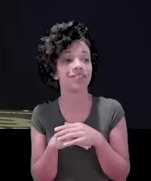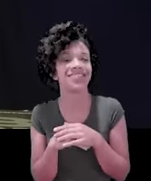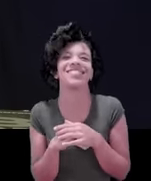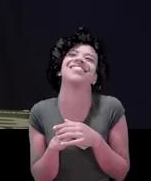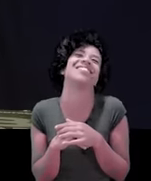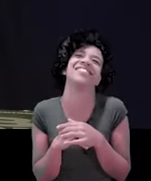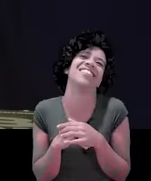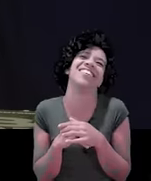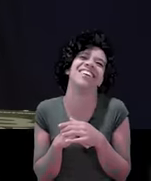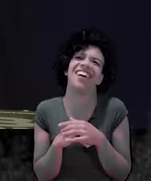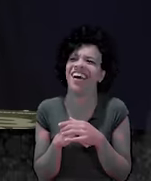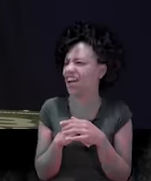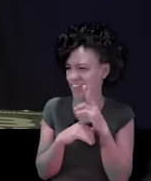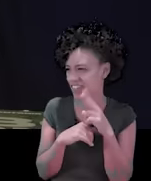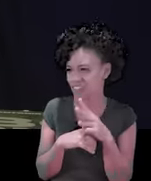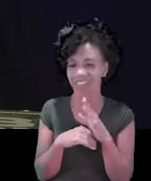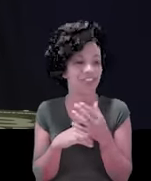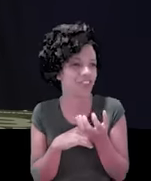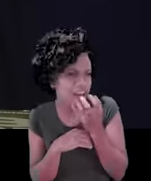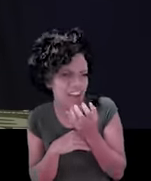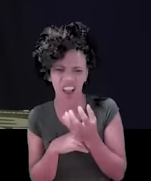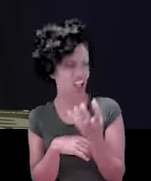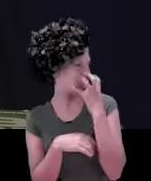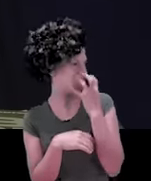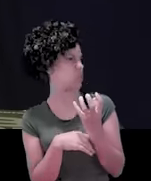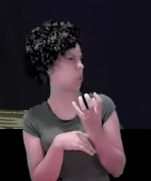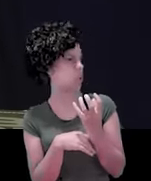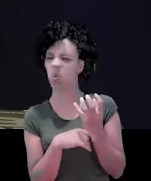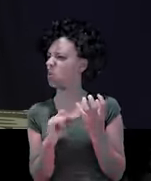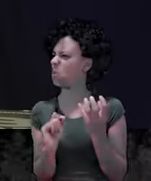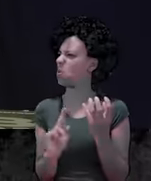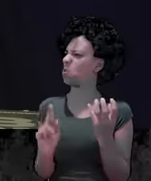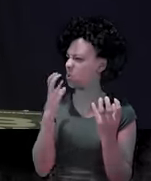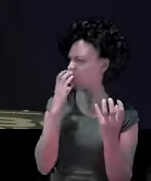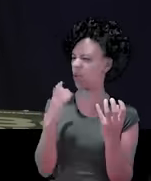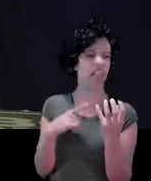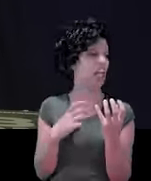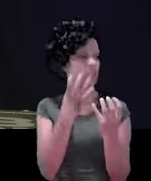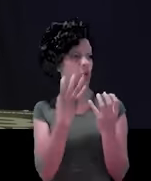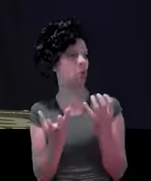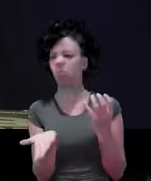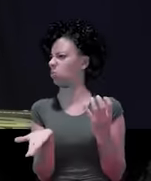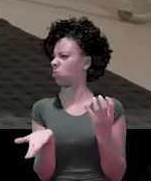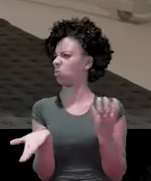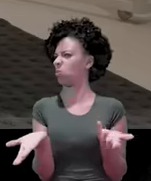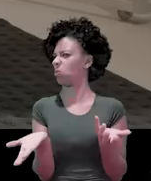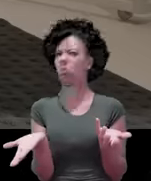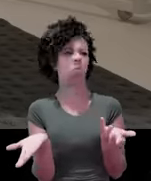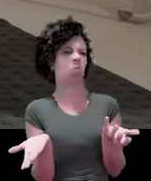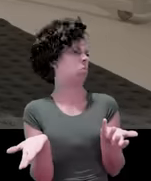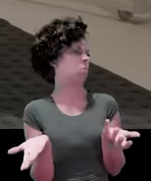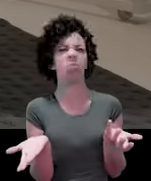aí eu preciso ficar estranho do Marajó já estava perdendo rádio essa cachorro hoje cachorros voltaram de cachorro cachorro cachorro não